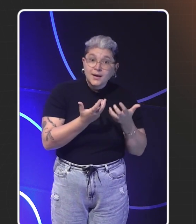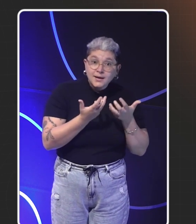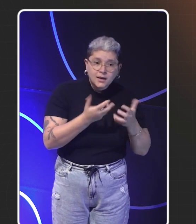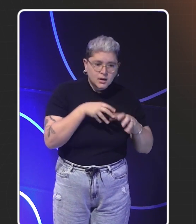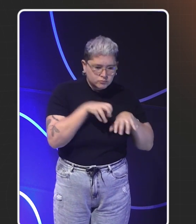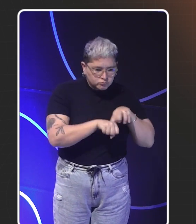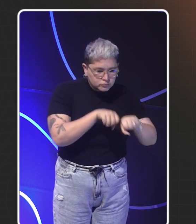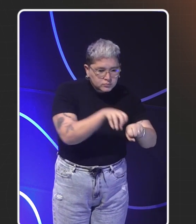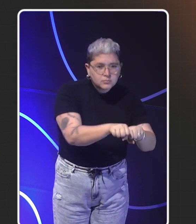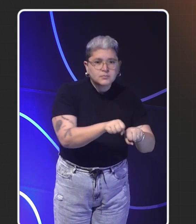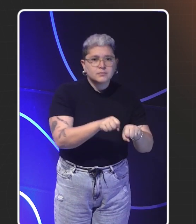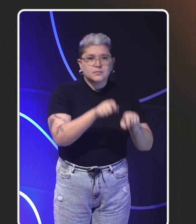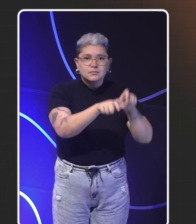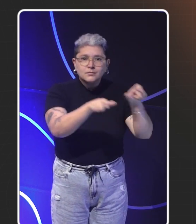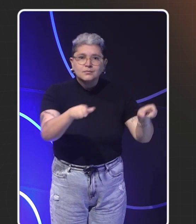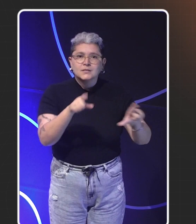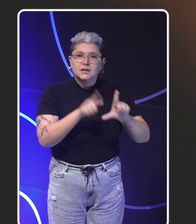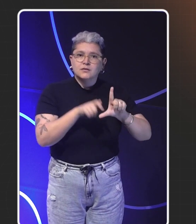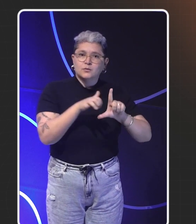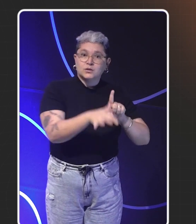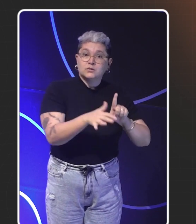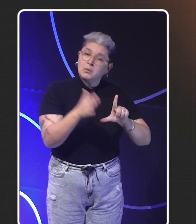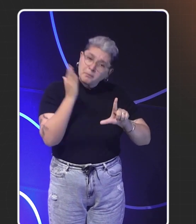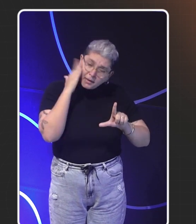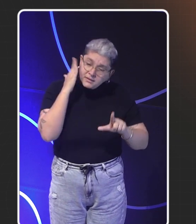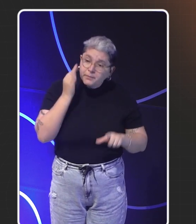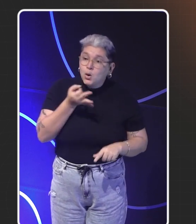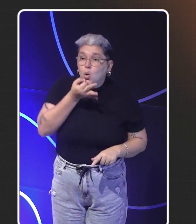desses influenciadores porque ele quer ouvir a opinião delas, que são